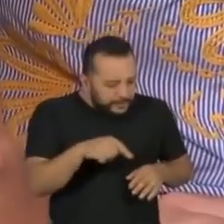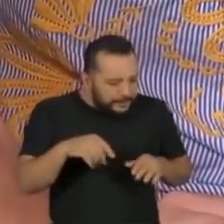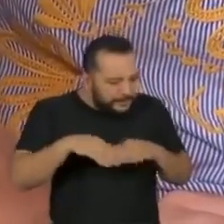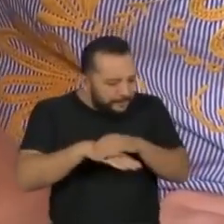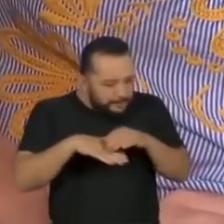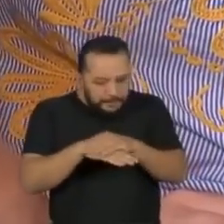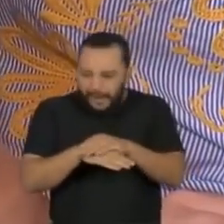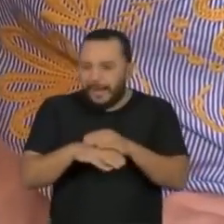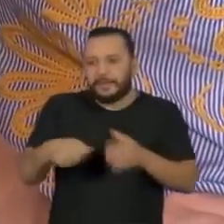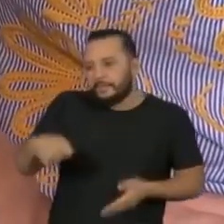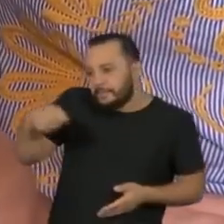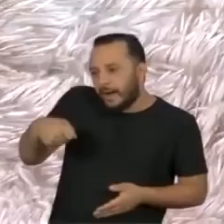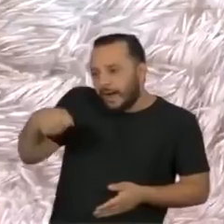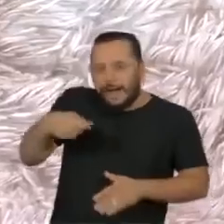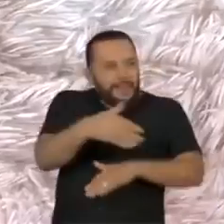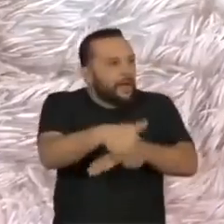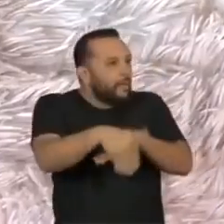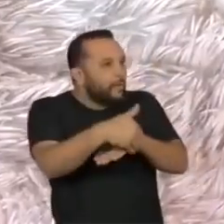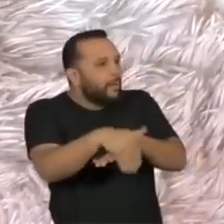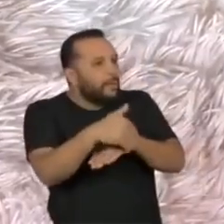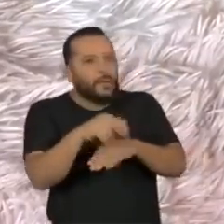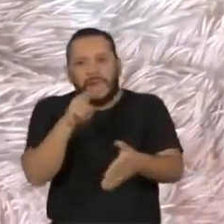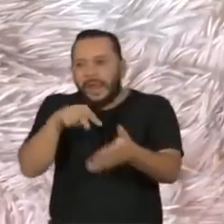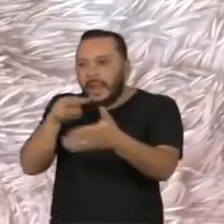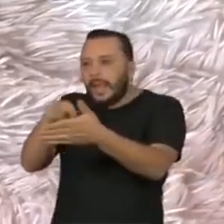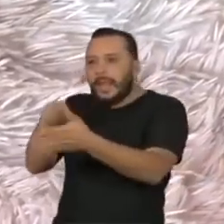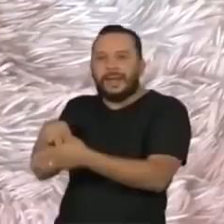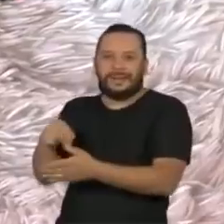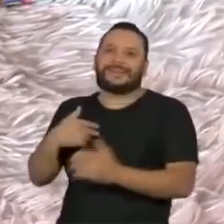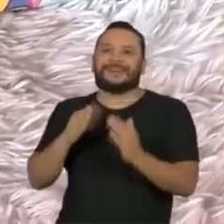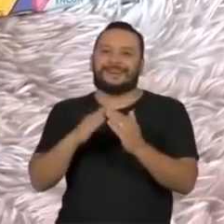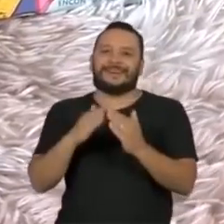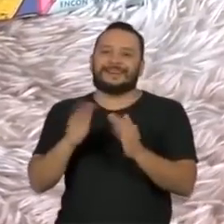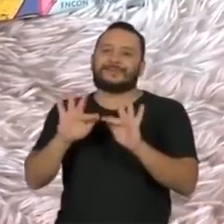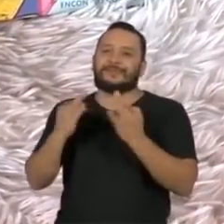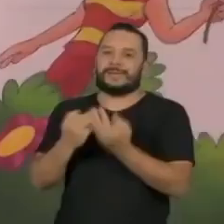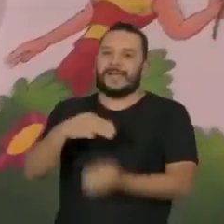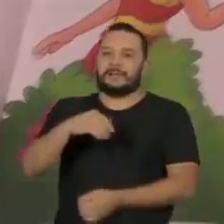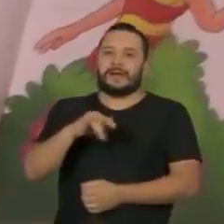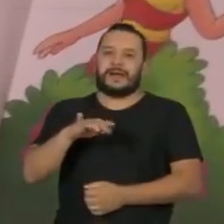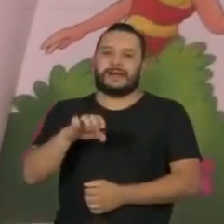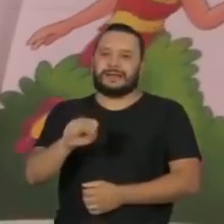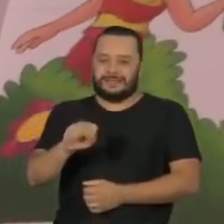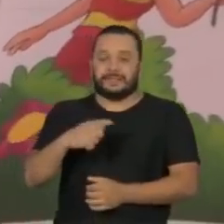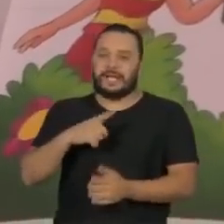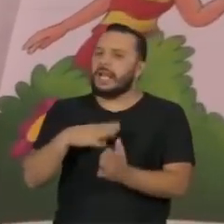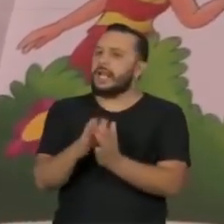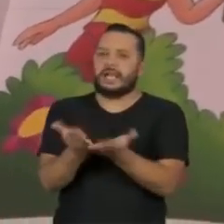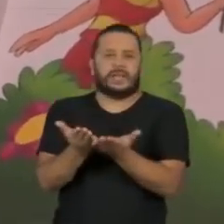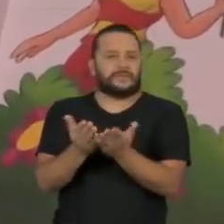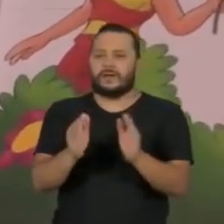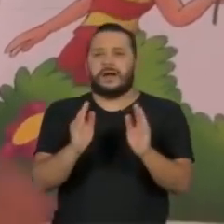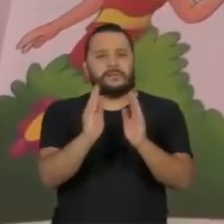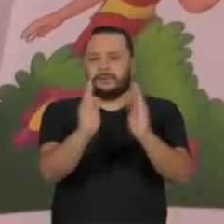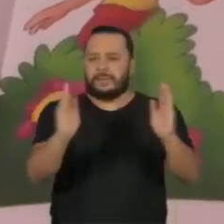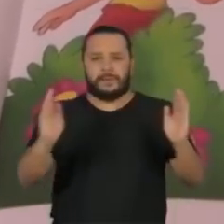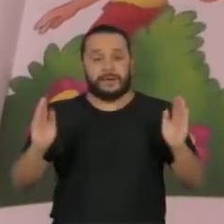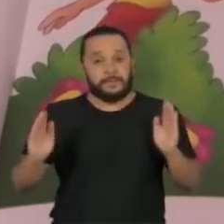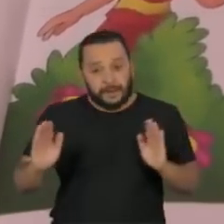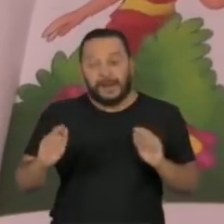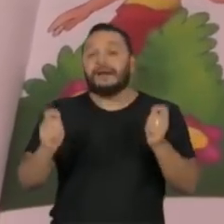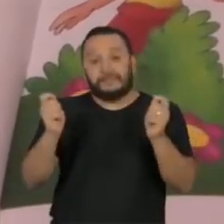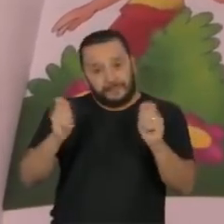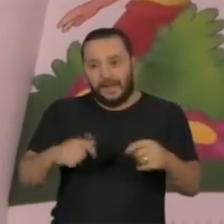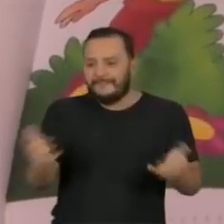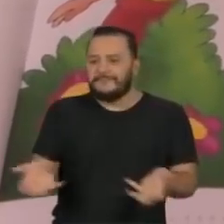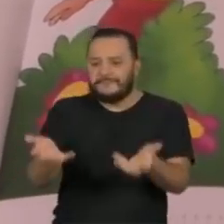Na rua. Na rua. Na casa da família Marques, livros estão espalhados por toda parte. É uma forma que a Maíra